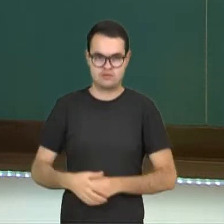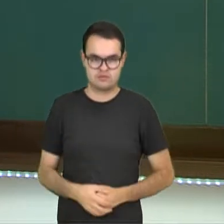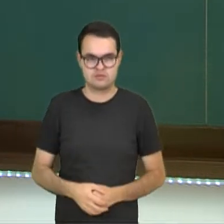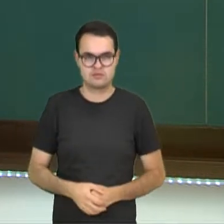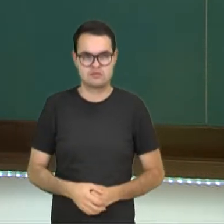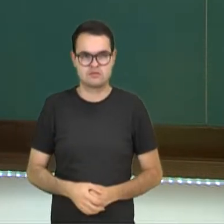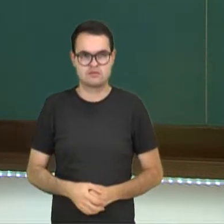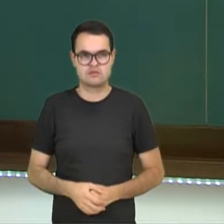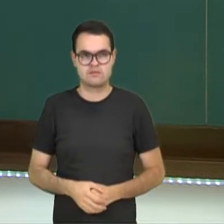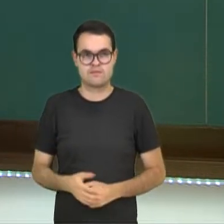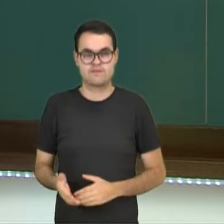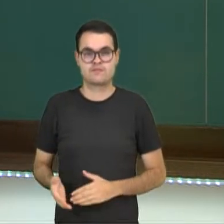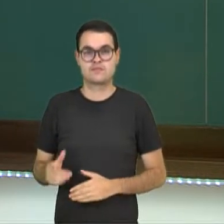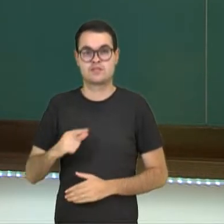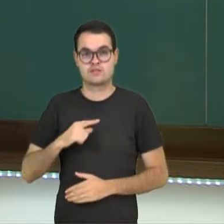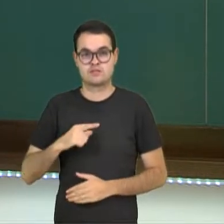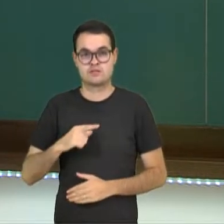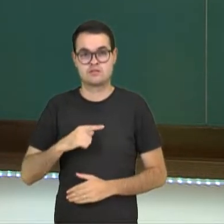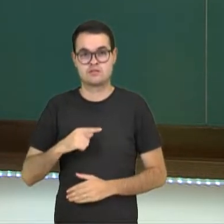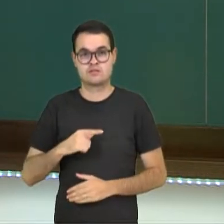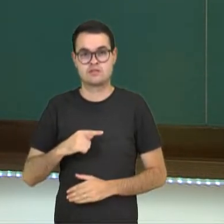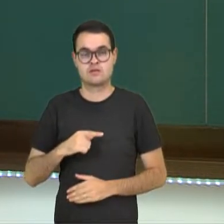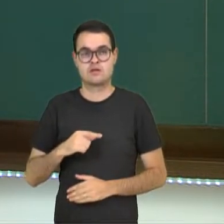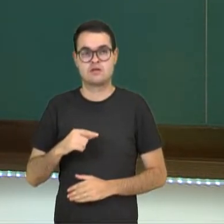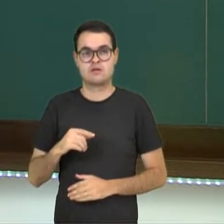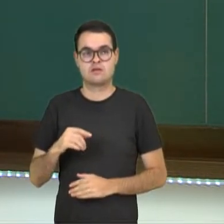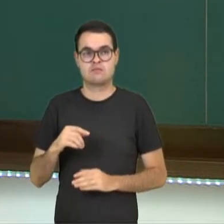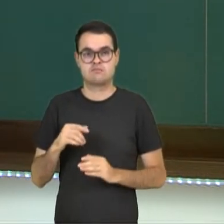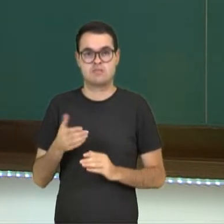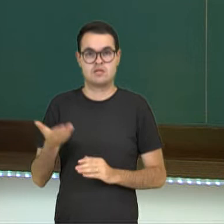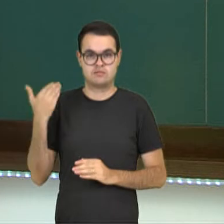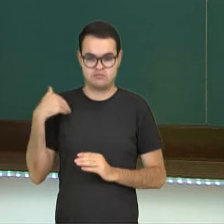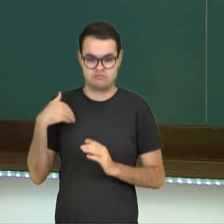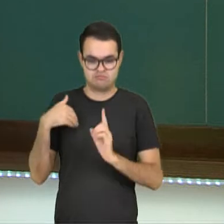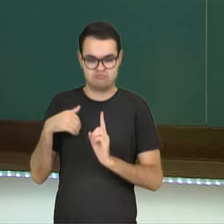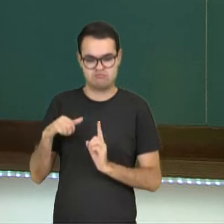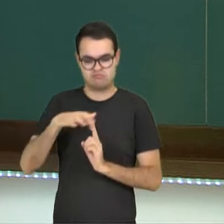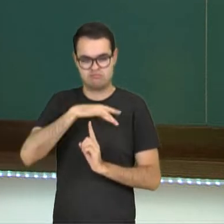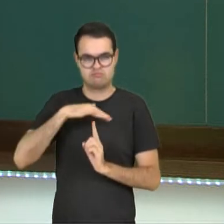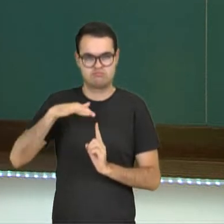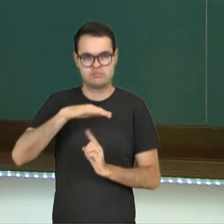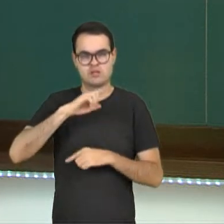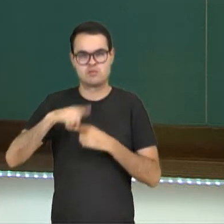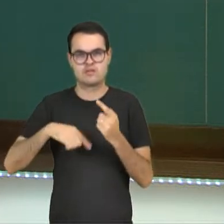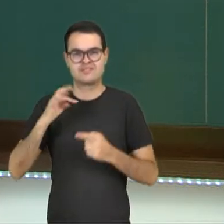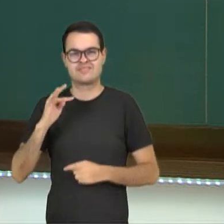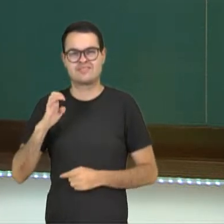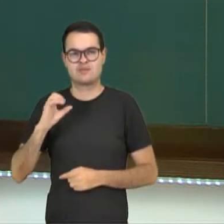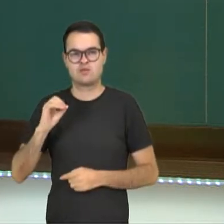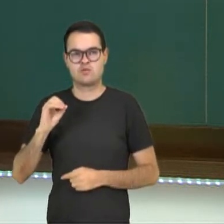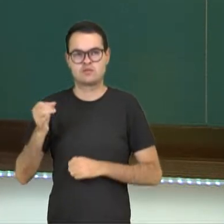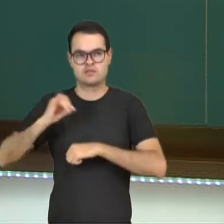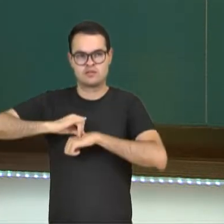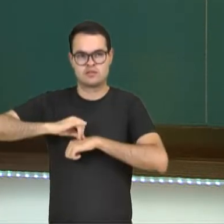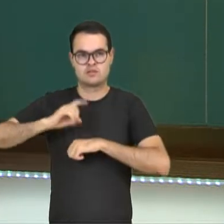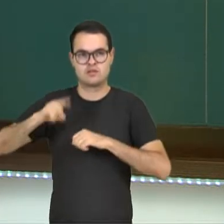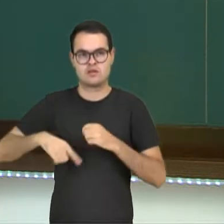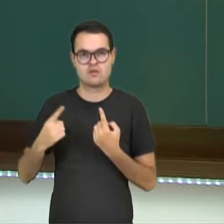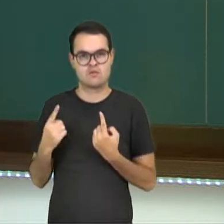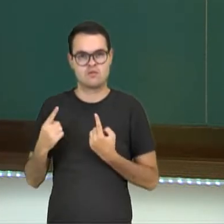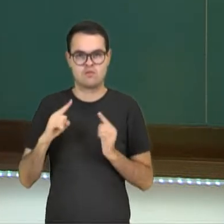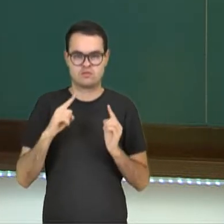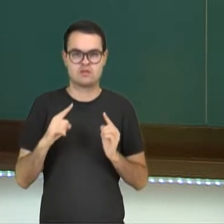o antropocentrismo, e o teocentrismo, que é a Contra-Reforma. Lembre-se que a Igreja Católica estava em